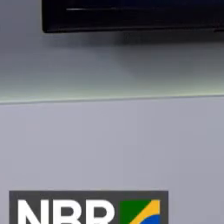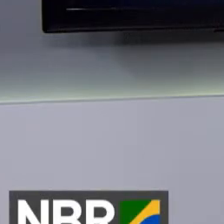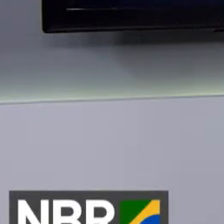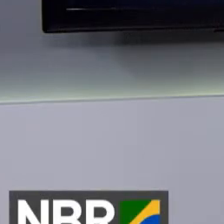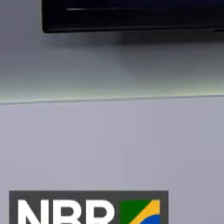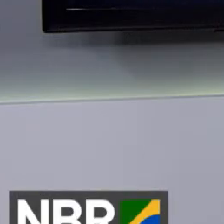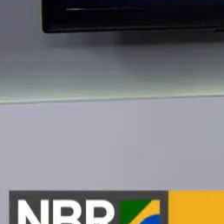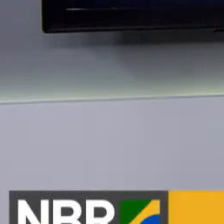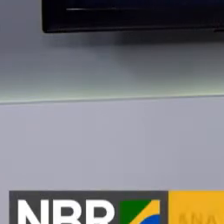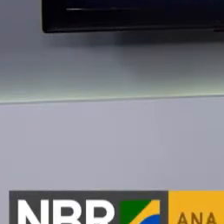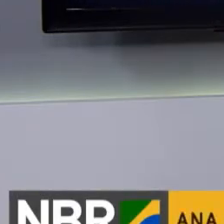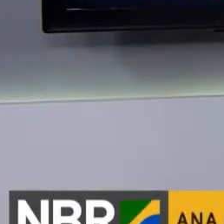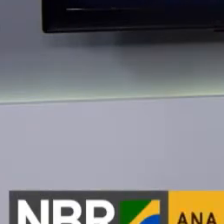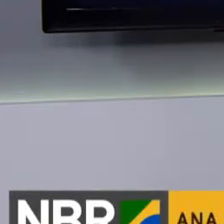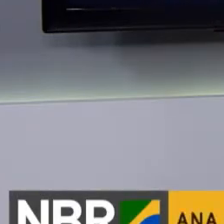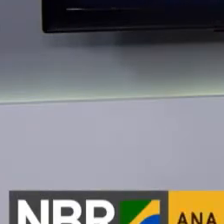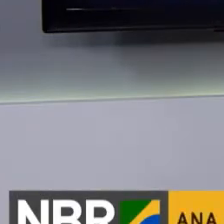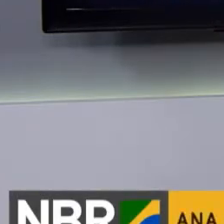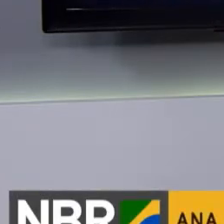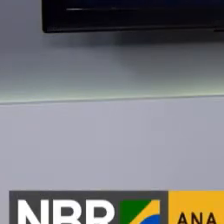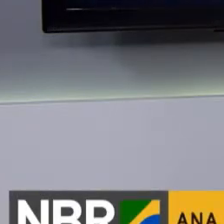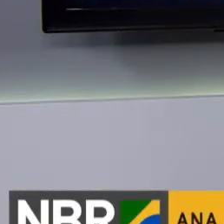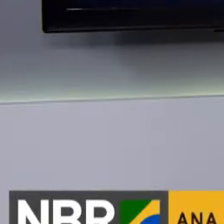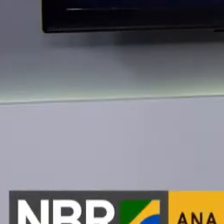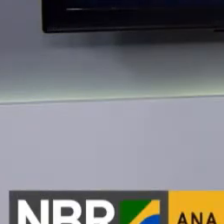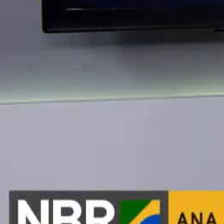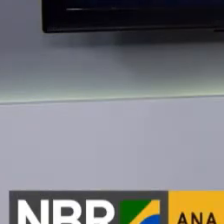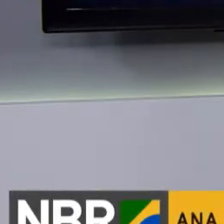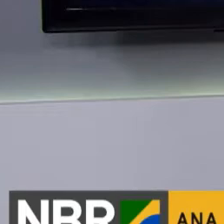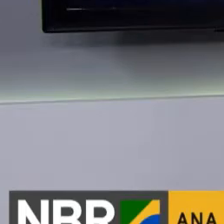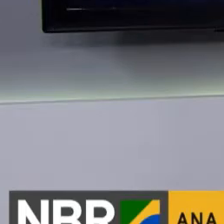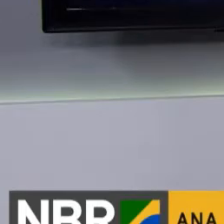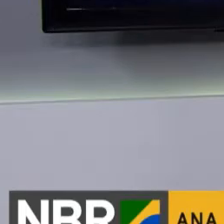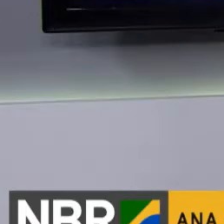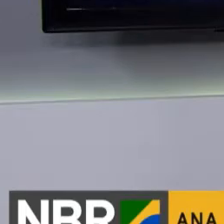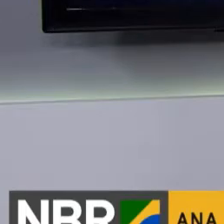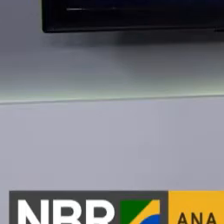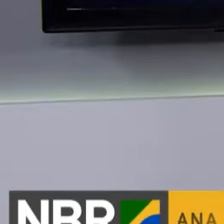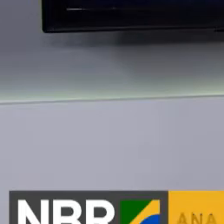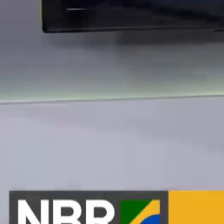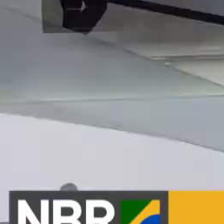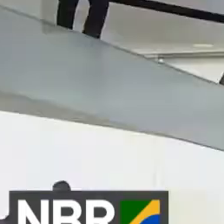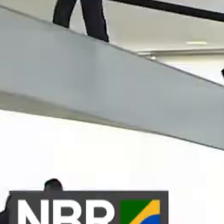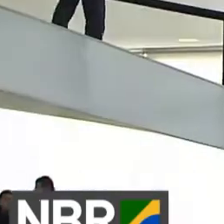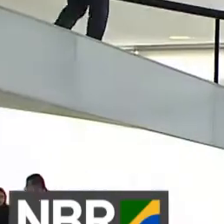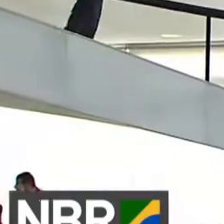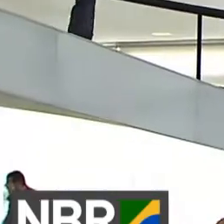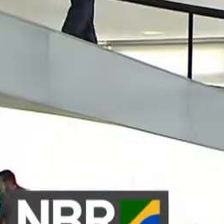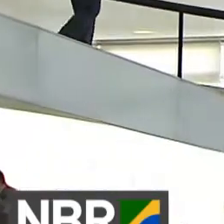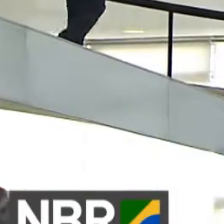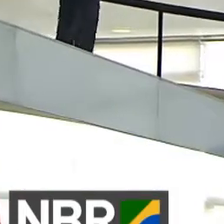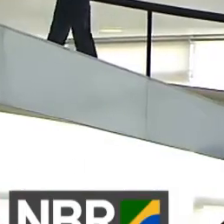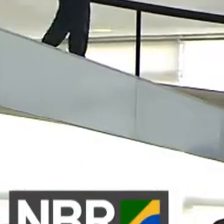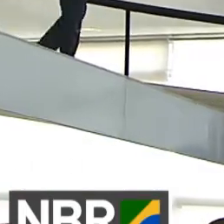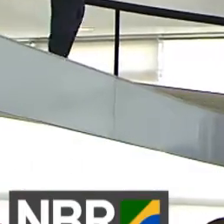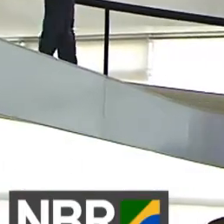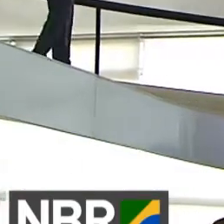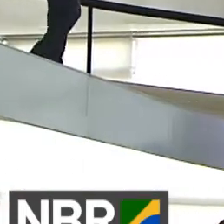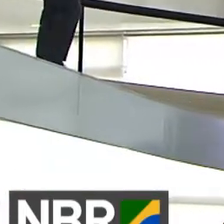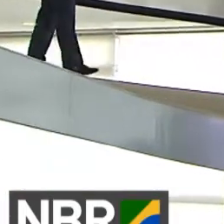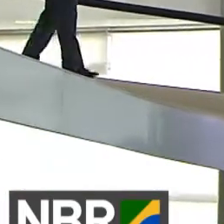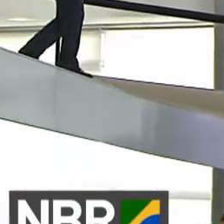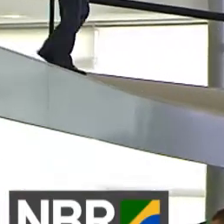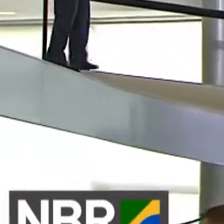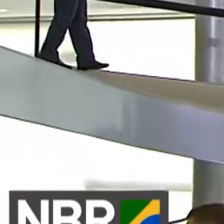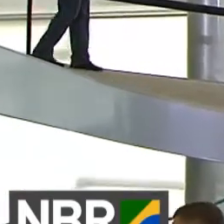Olá, interrompemos nossa programação para transmitir ao vivo, direto do Palácio do Planalto, a cerimônia em que o presidente Michel Temer